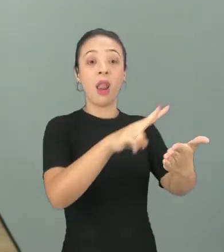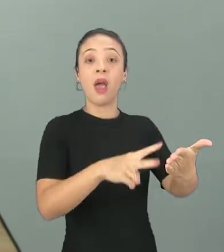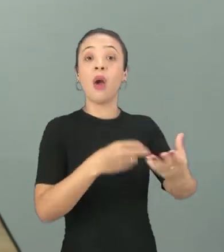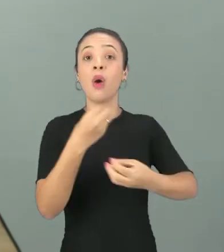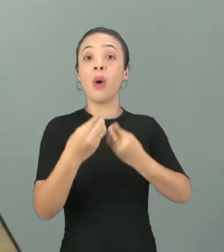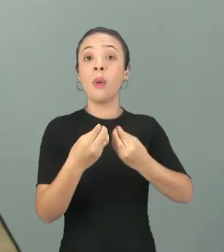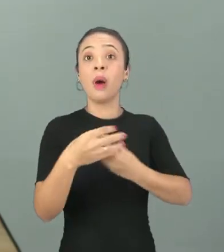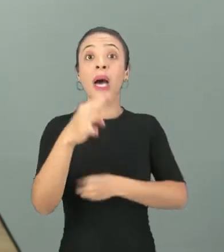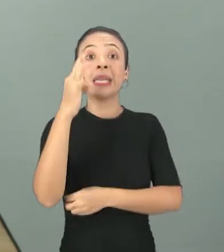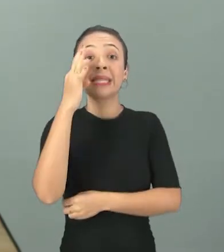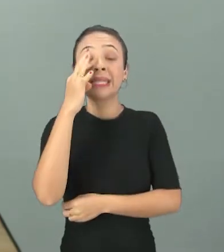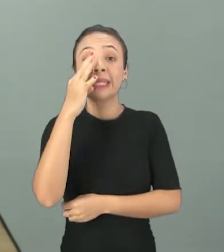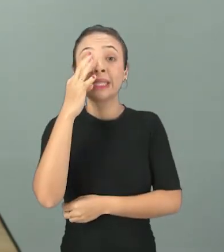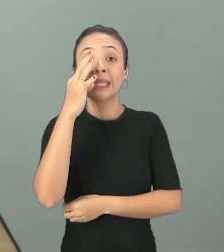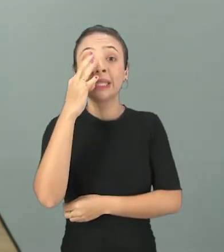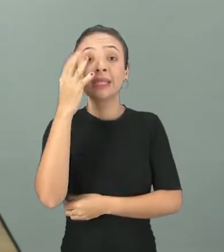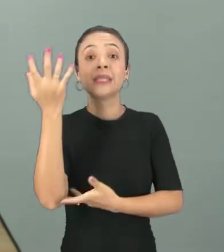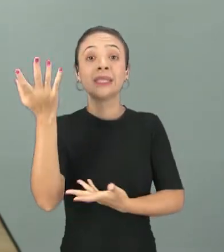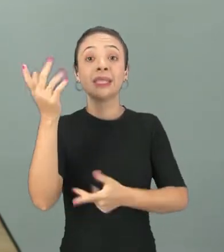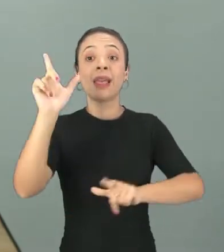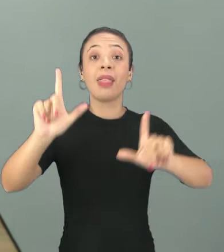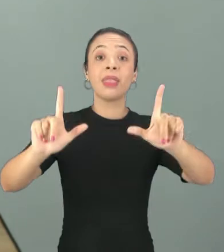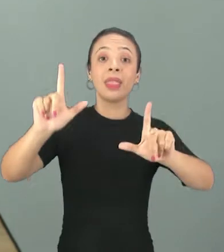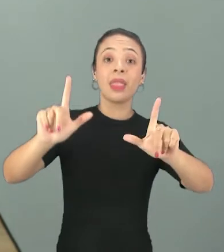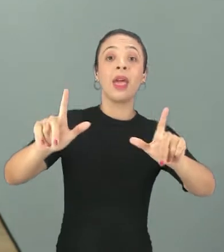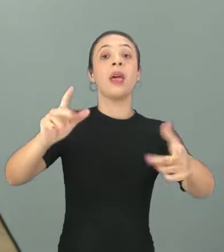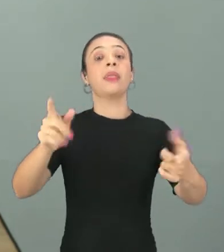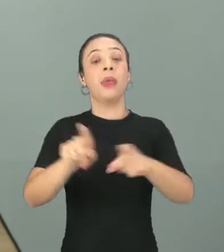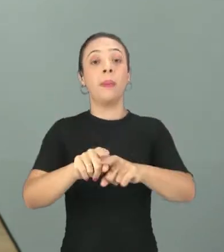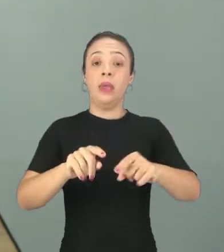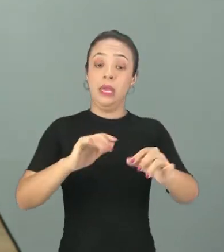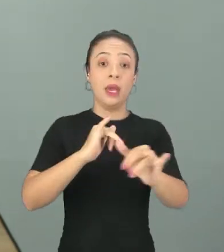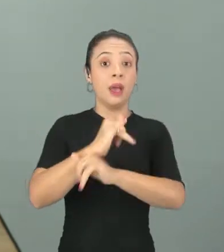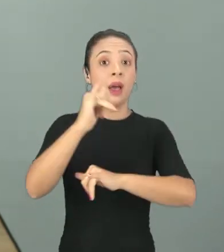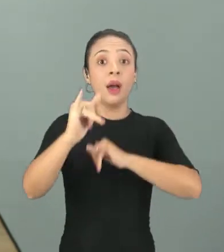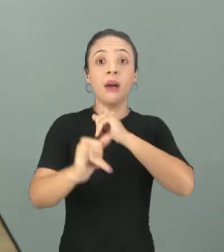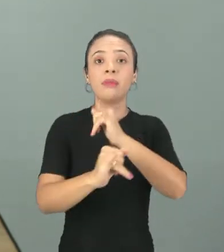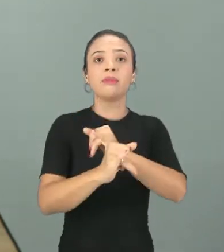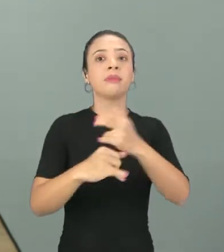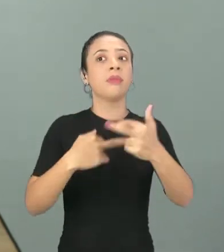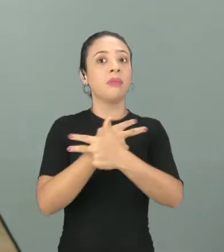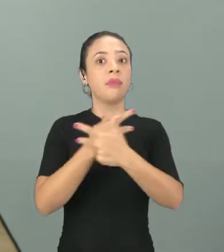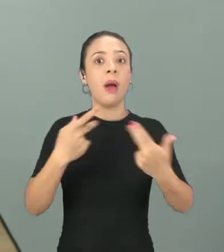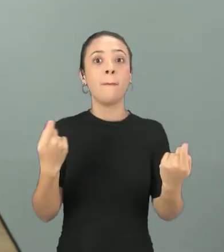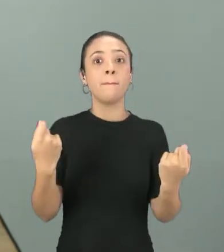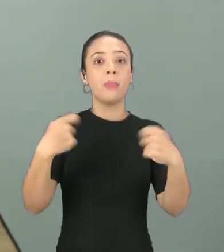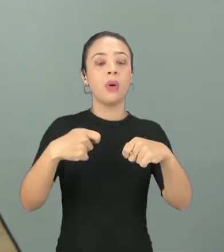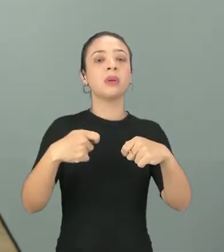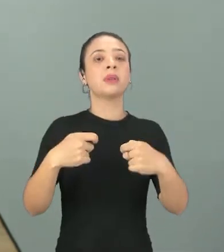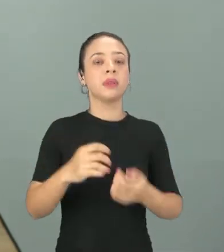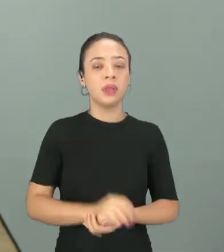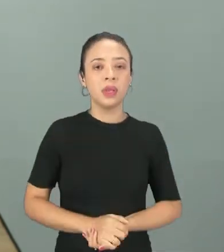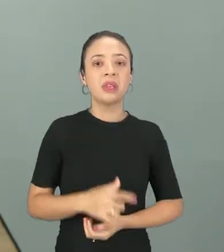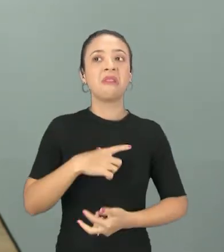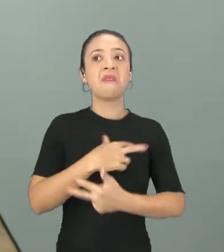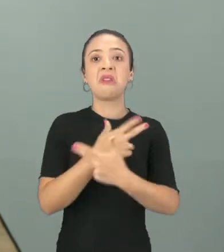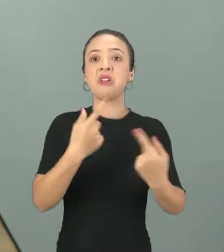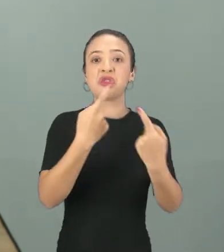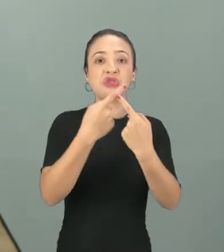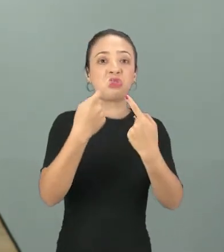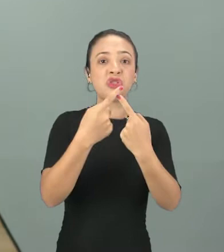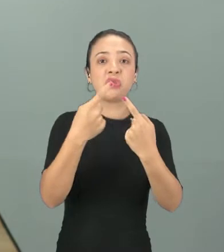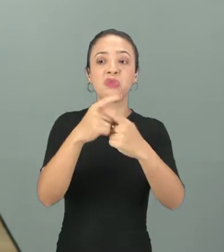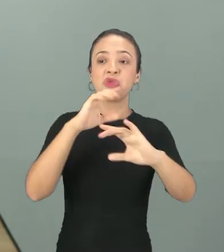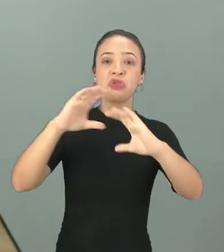jornais, assistir e acompanhar nos jornais digitais, né? Nos nossos meios de comunicação, nos nossos mais variados meios